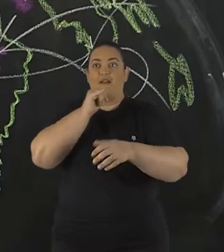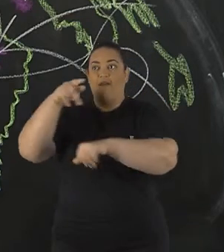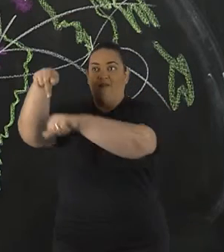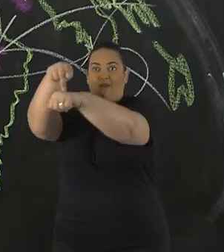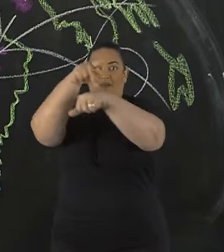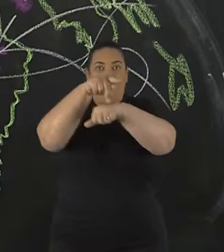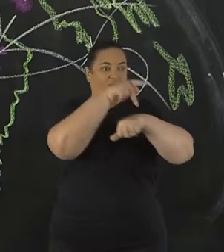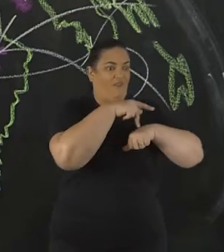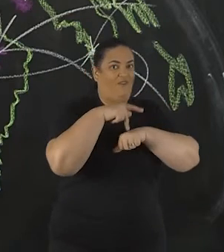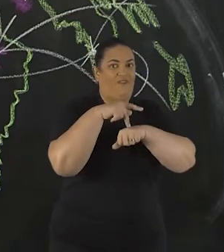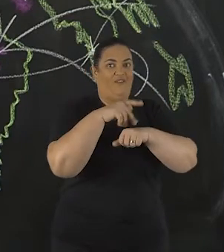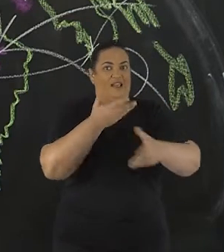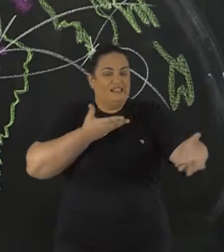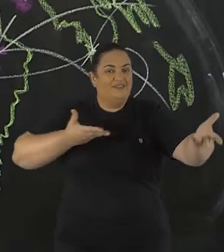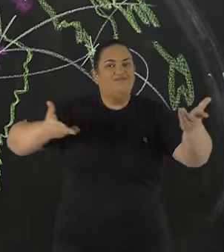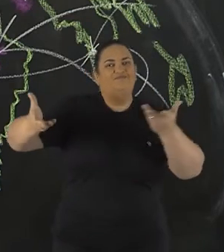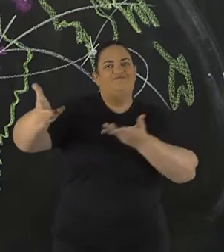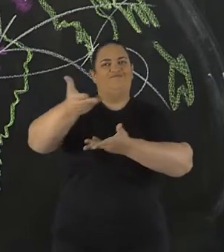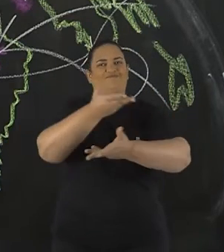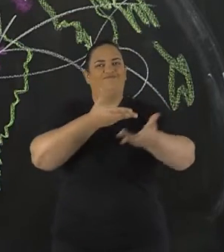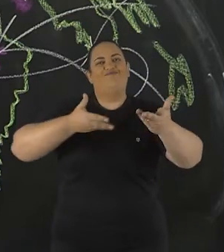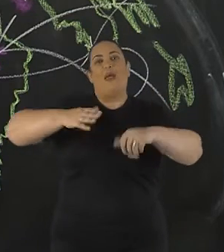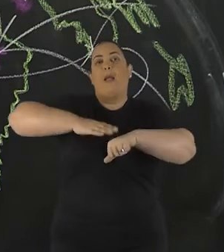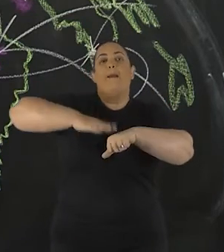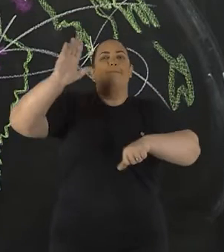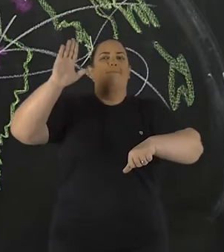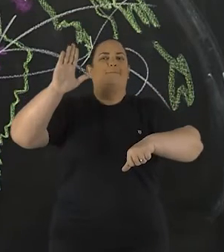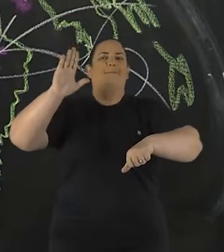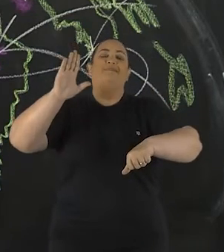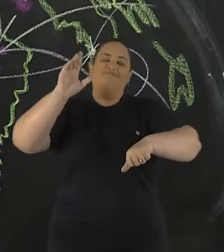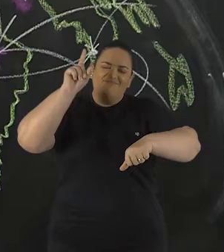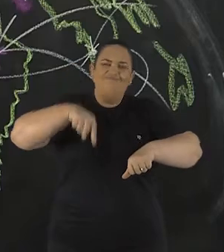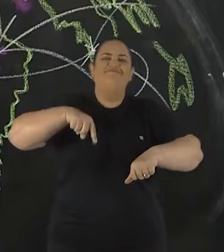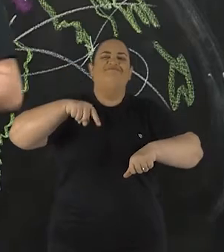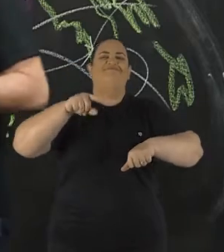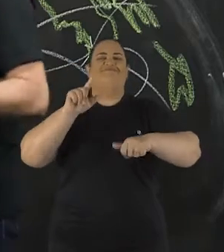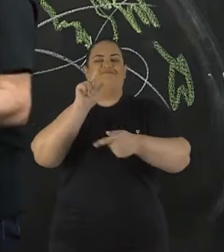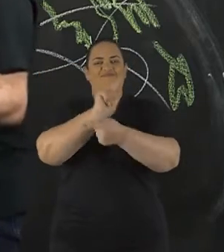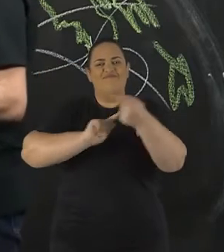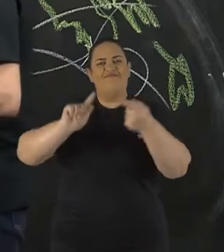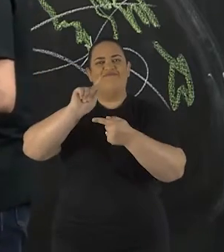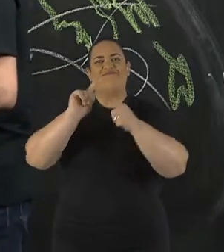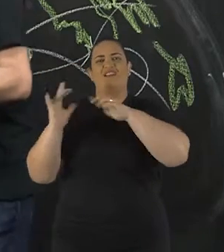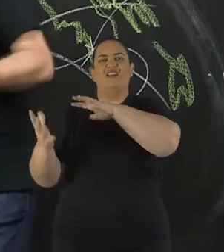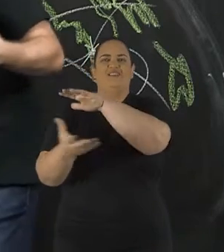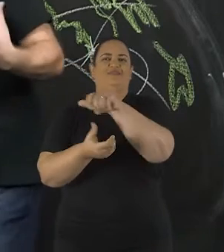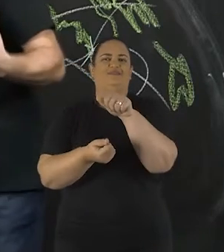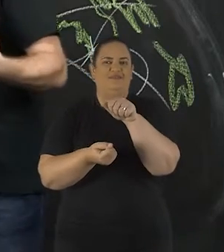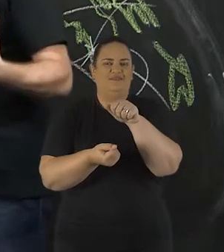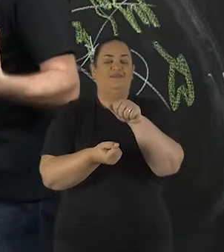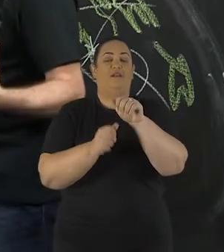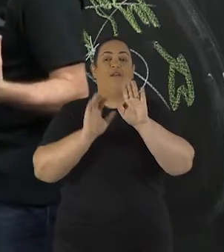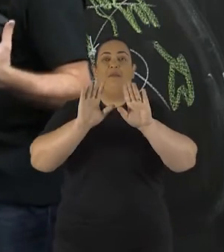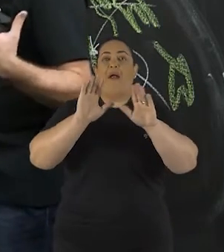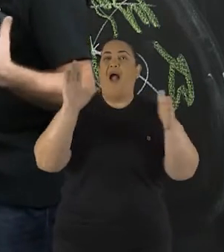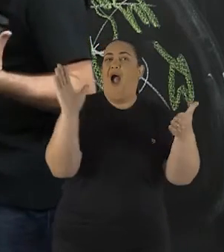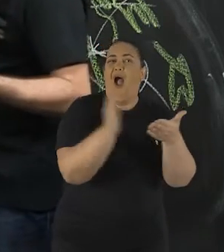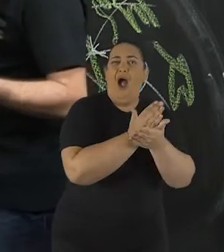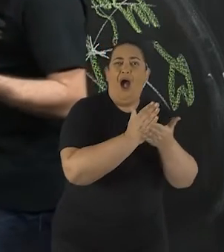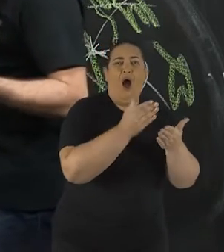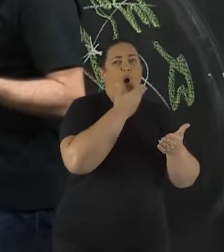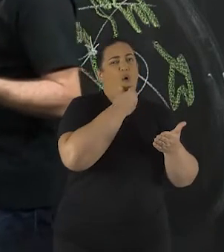países passa a ser cada vez maior. É isso que chamamos de globalização. Porém, para alguns autores,